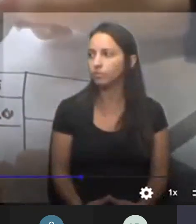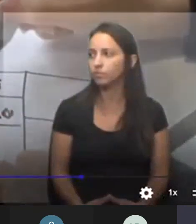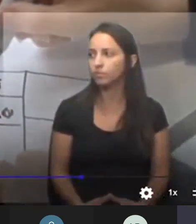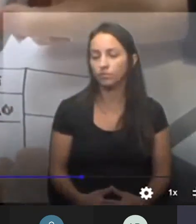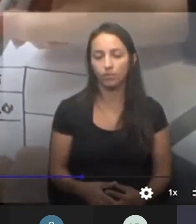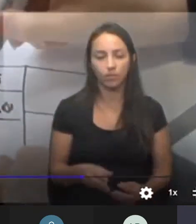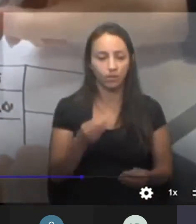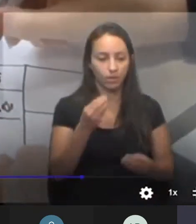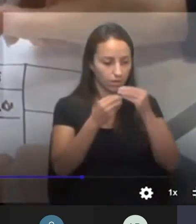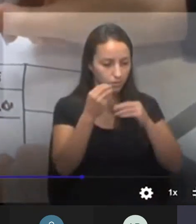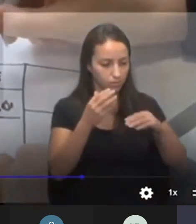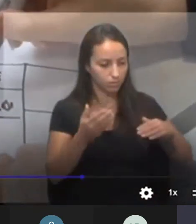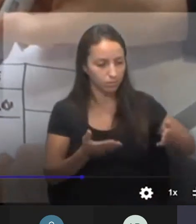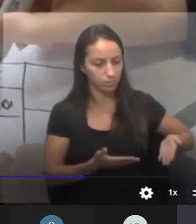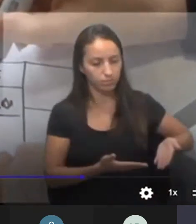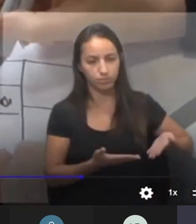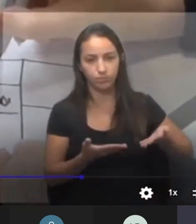entrou o alimento por um lado,